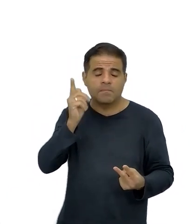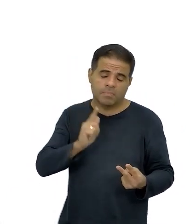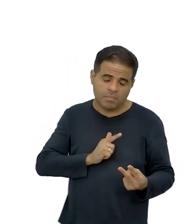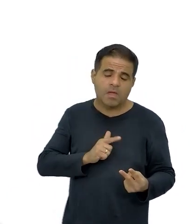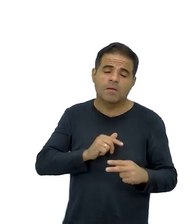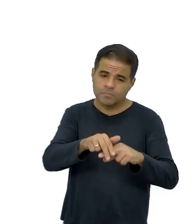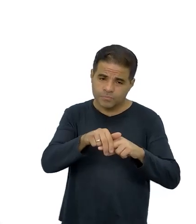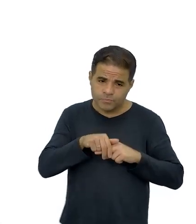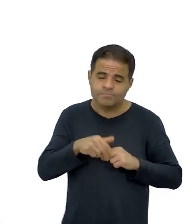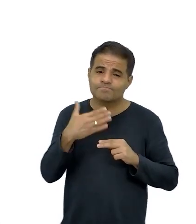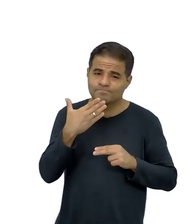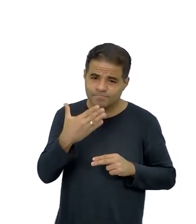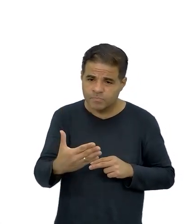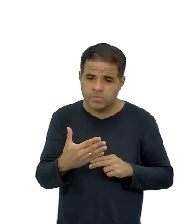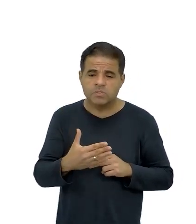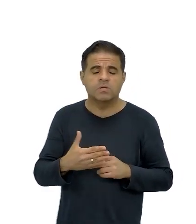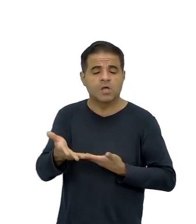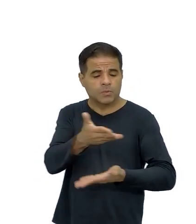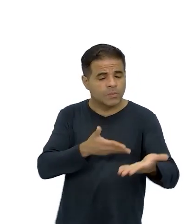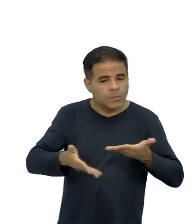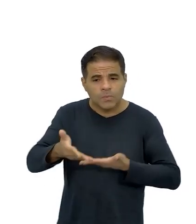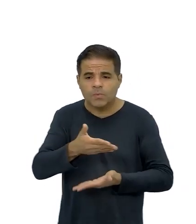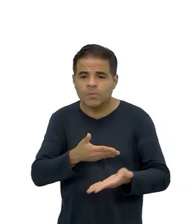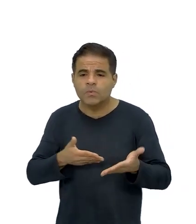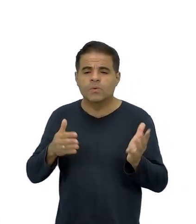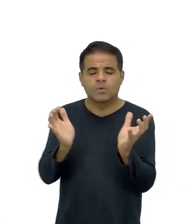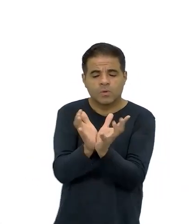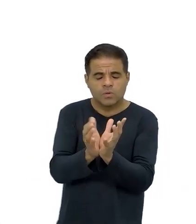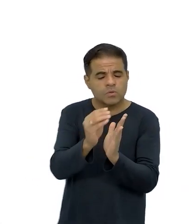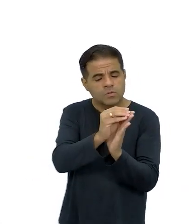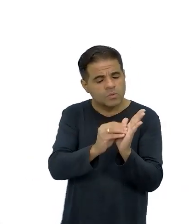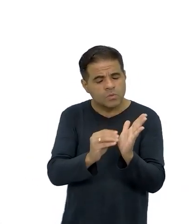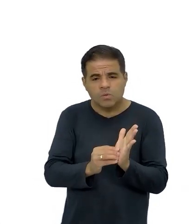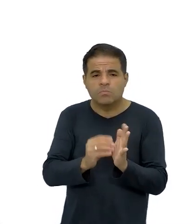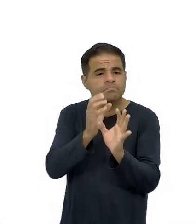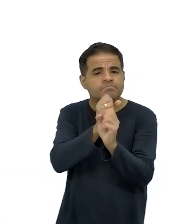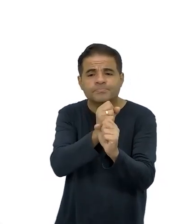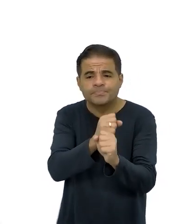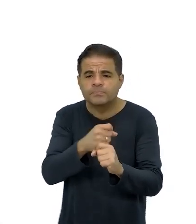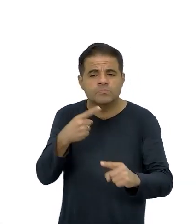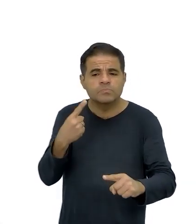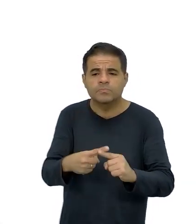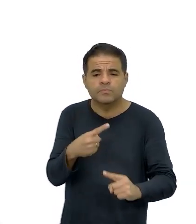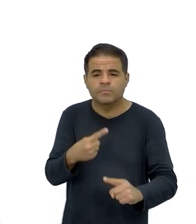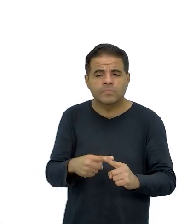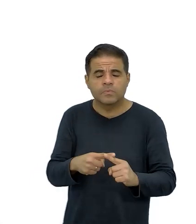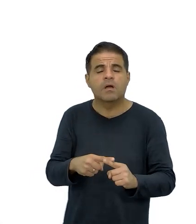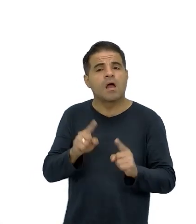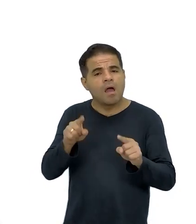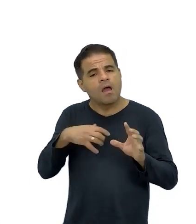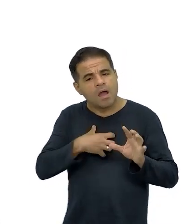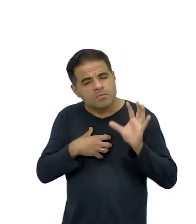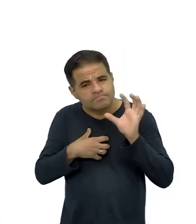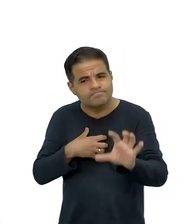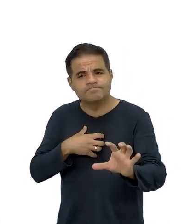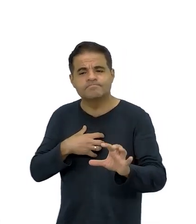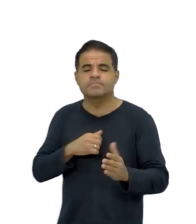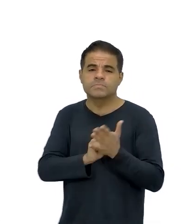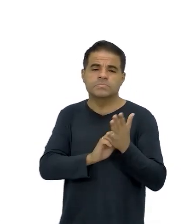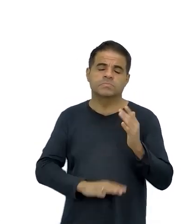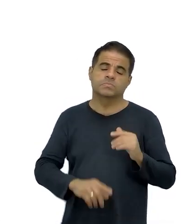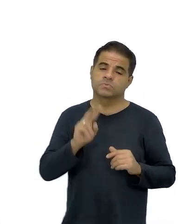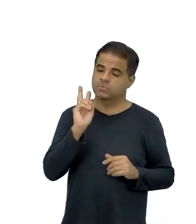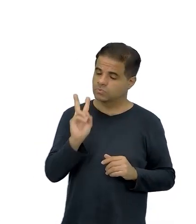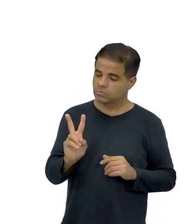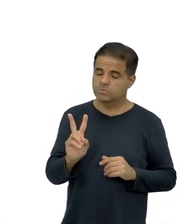é recomendável que a turma compartilhe como pontuou a frase e por quê. Da mesma forma, na